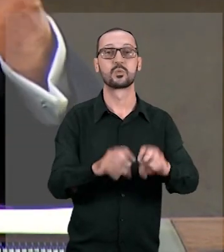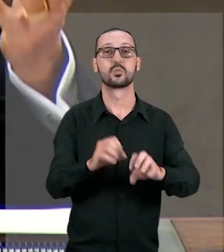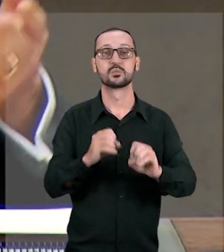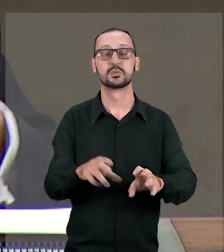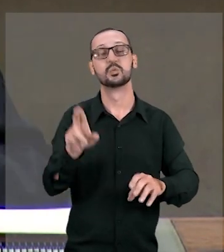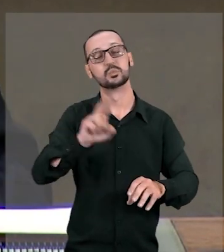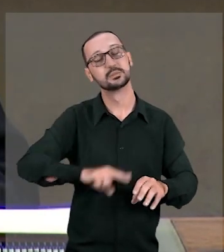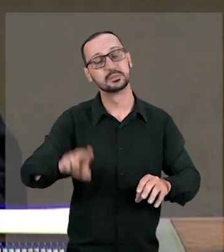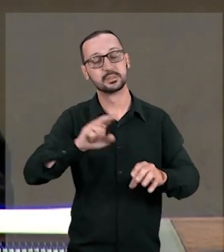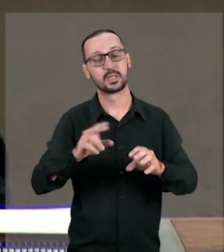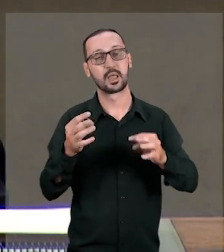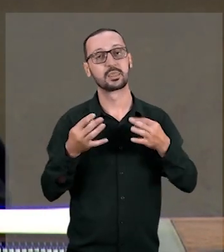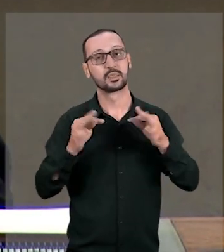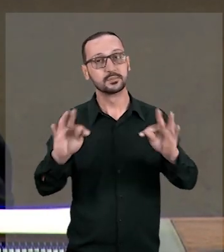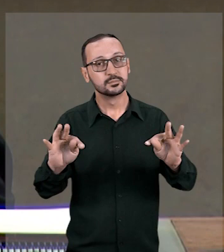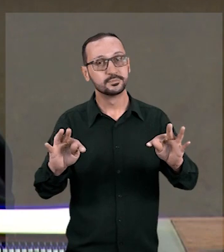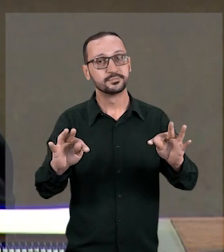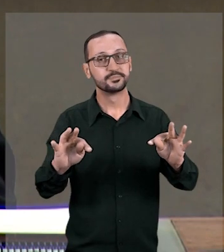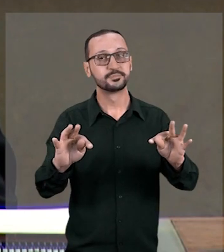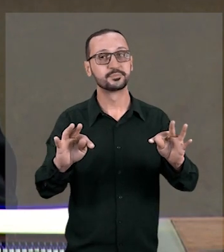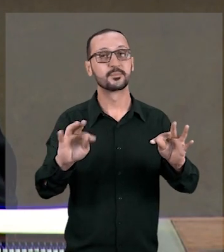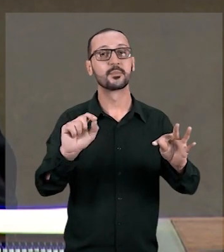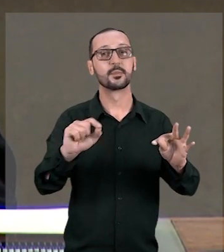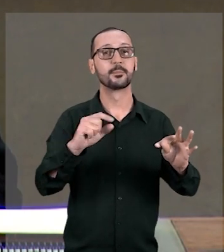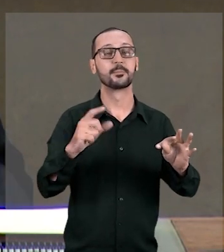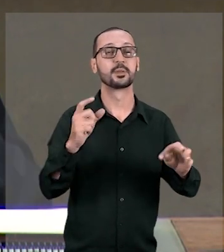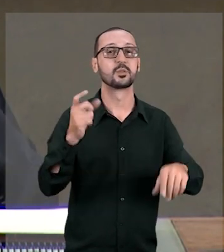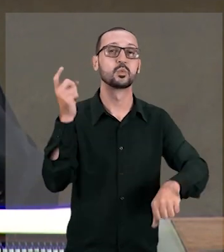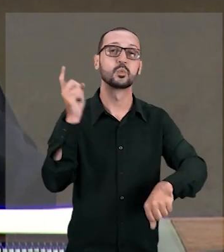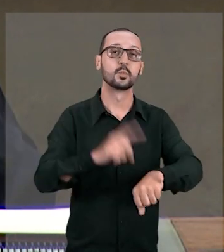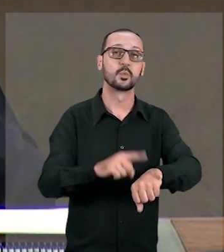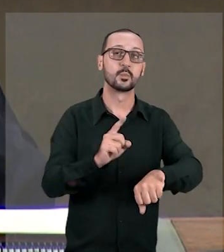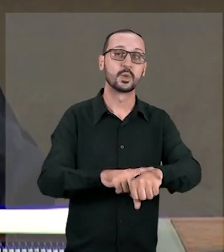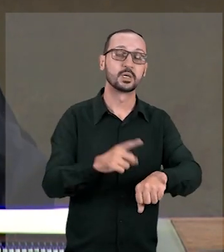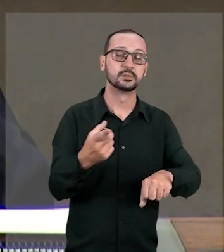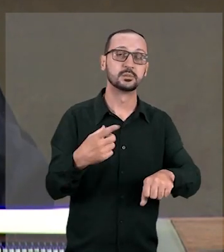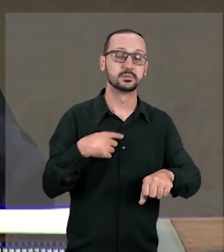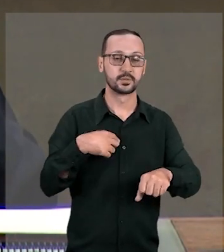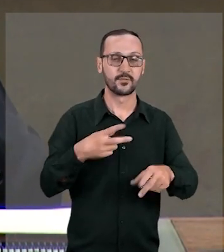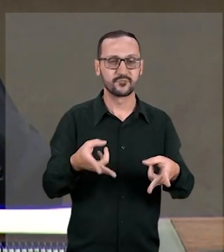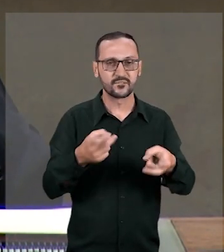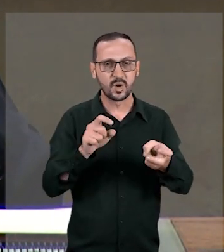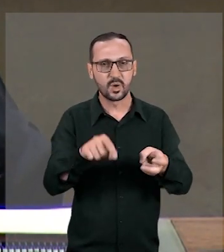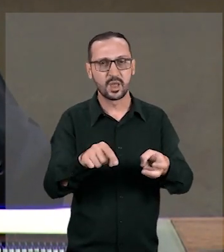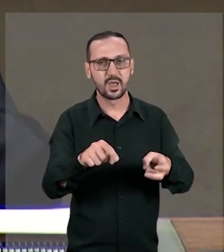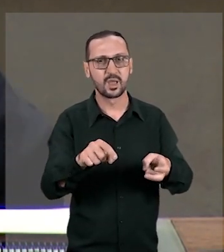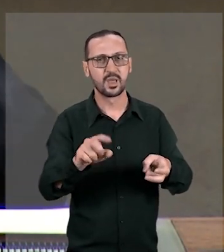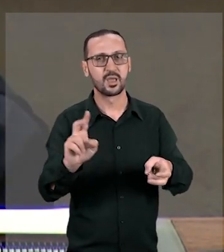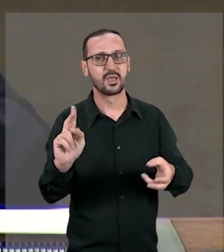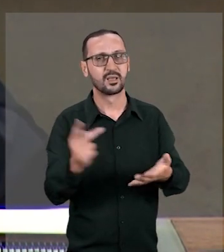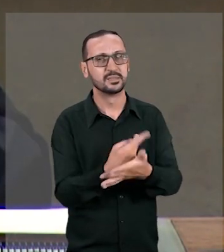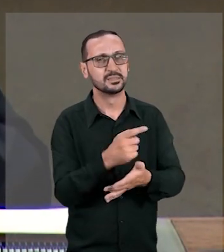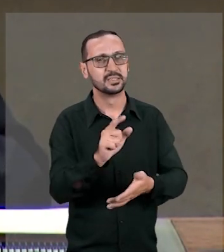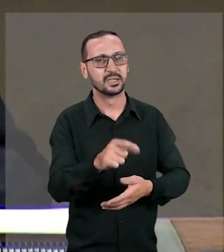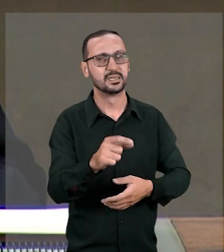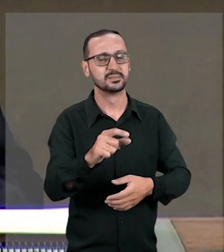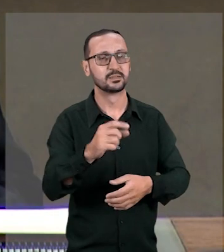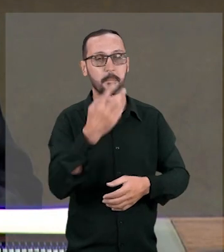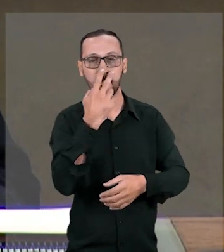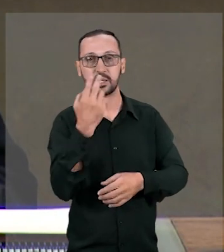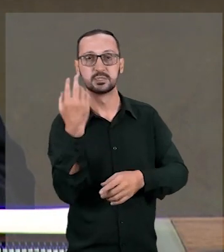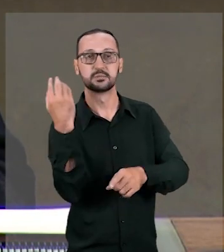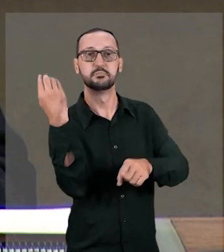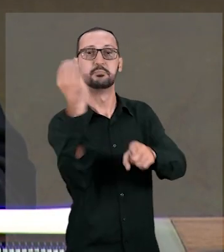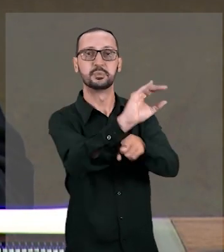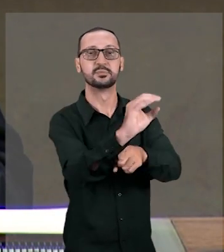meios tecnológicos para remoção instantânea do que se possa perceber que seja artificialmente jogado